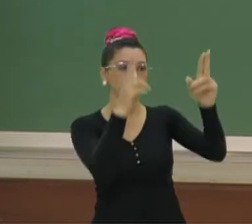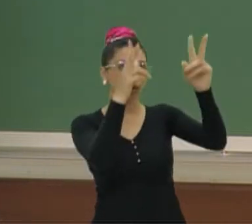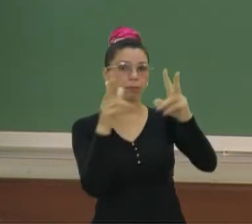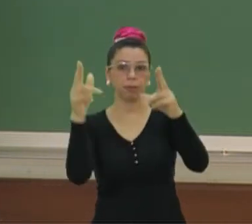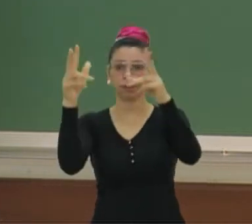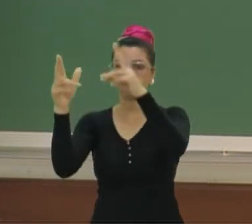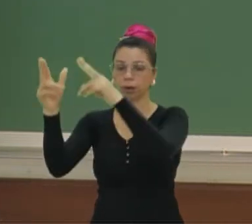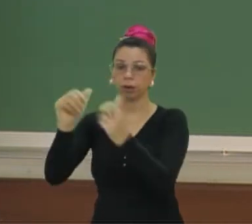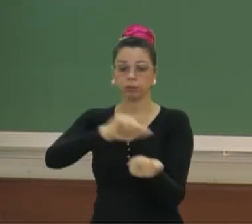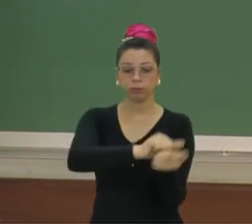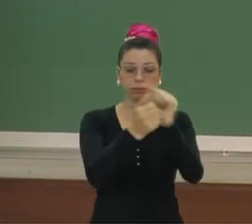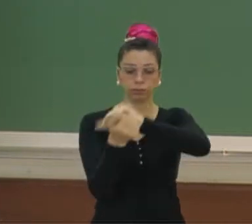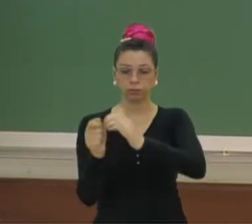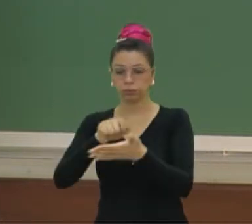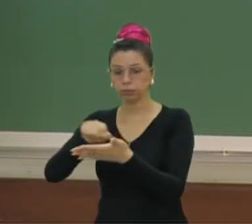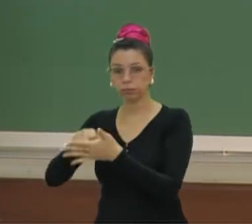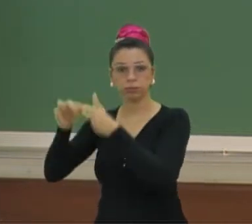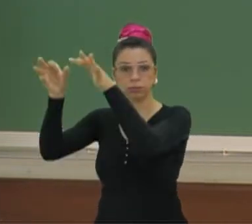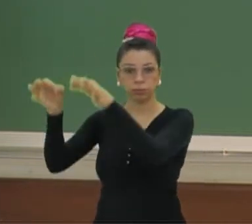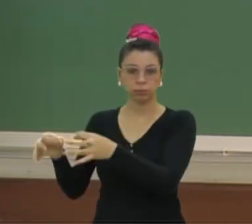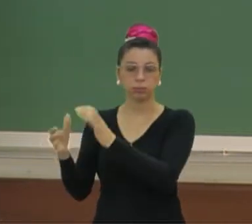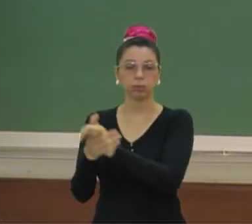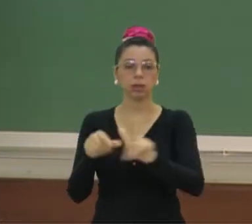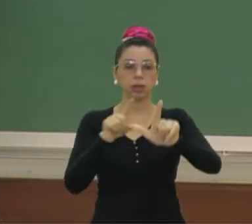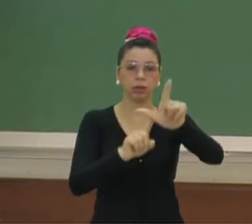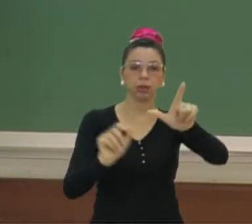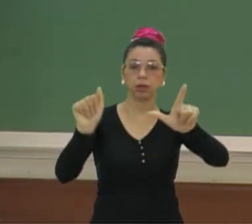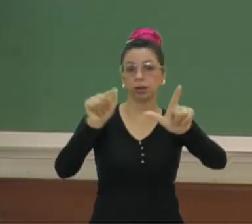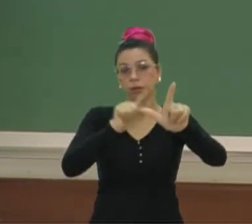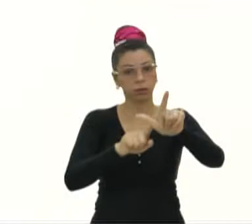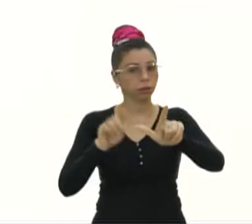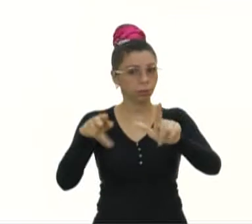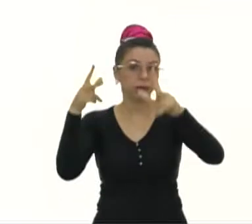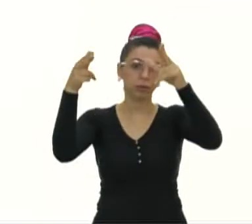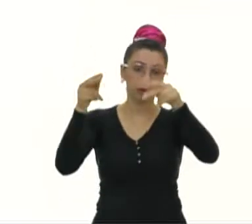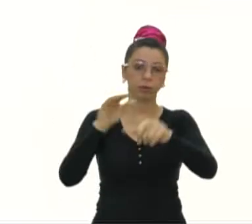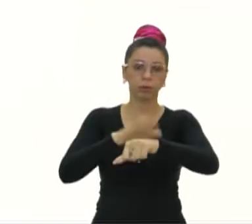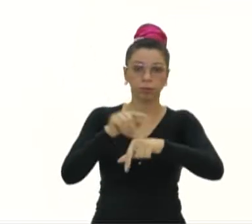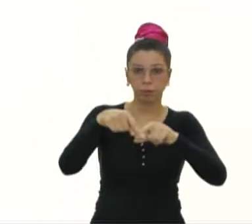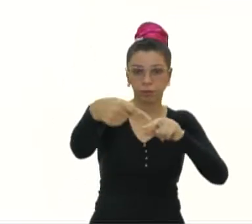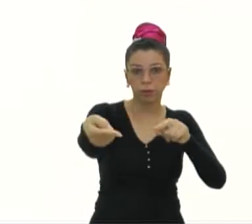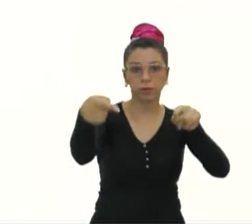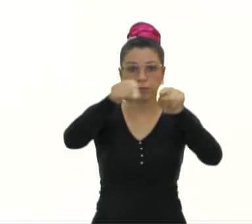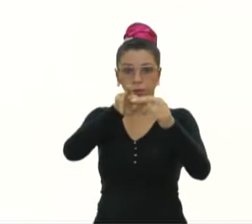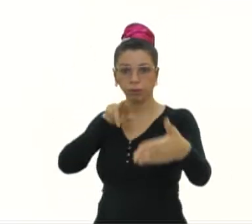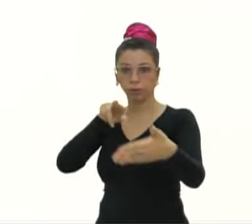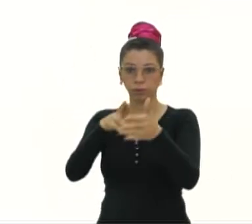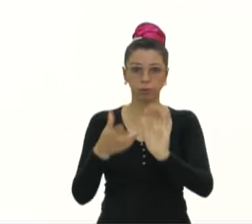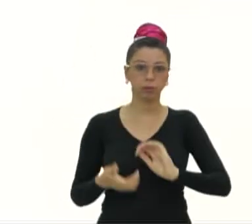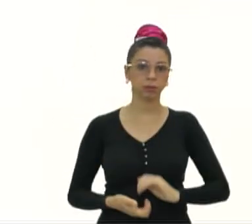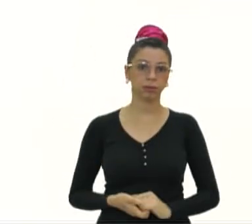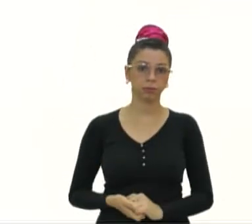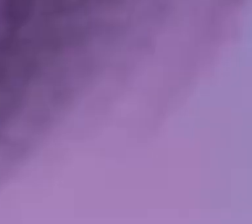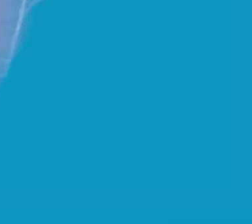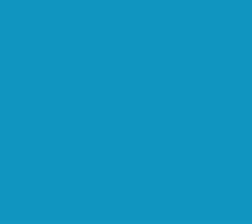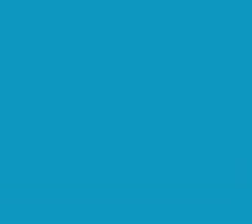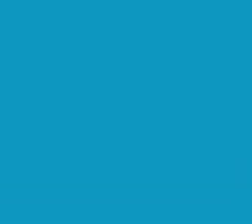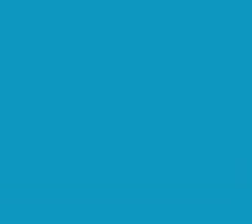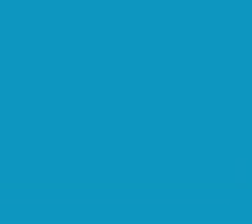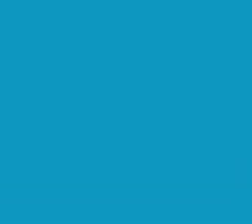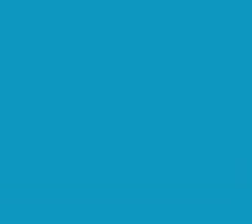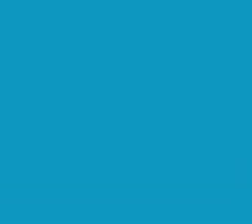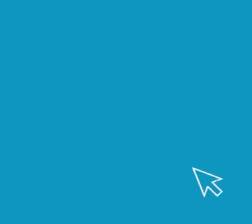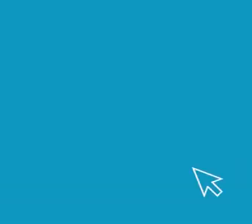a coloquem de forma correta, tanto na letra A quanto na letra B. Vou dar um tempo para vocês fazerem e a gente já volta.